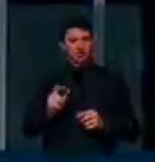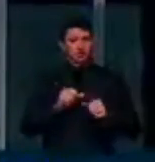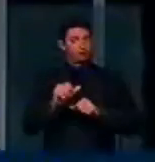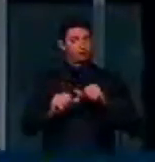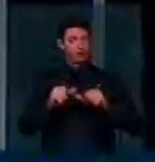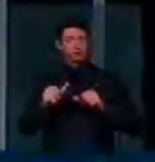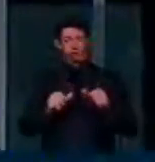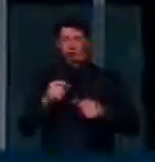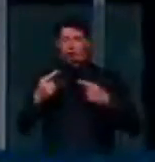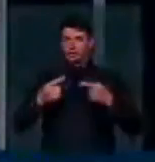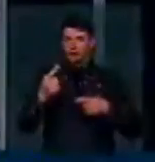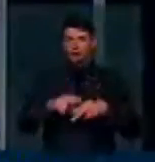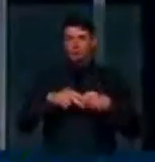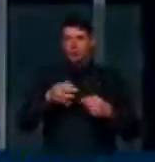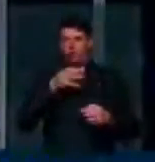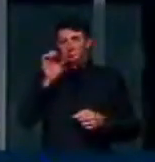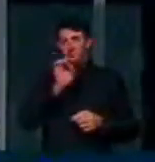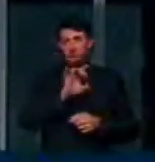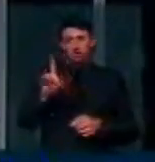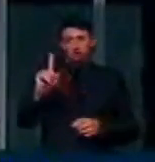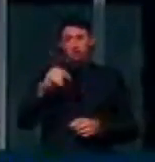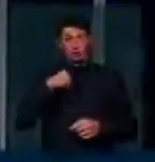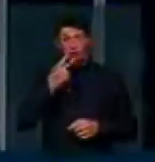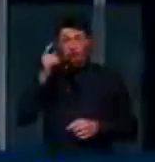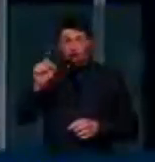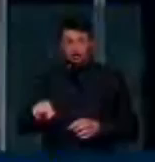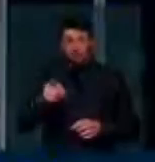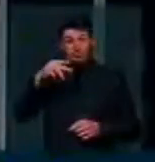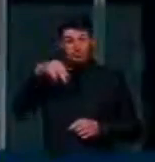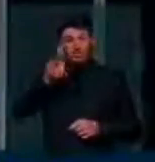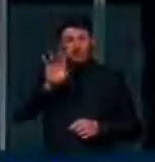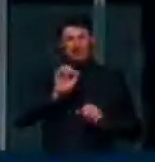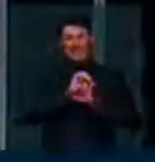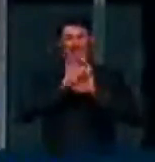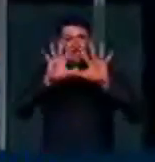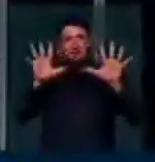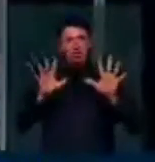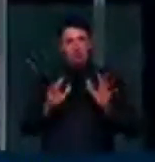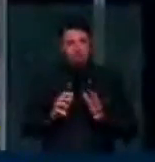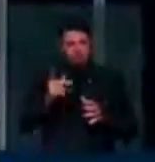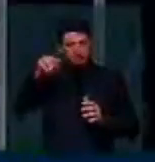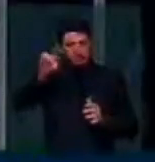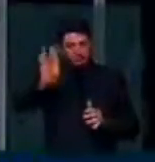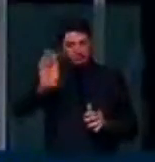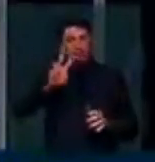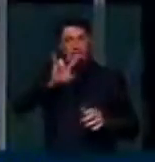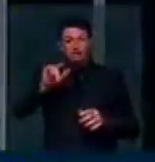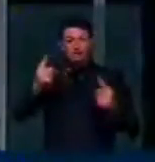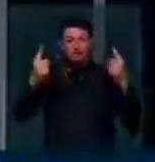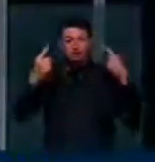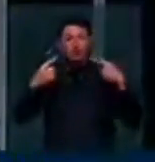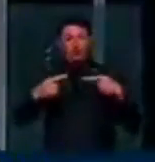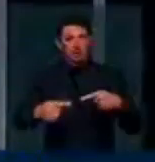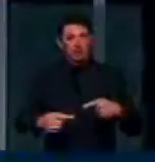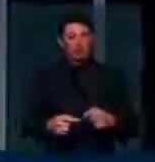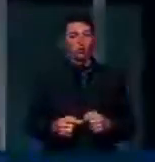das posições de cada um. O que eu falei da posição do PMDB é muito claro. PMDB ficará contra os pontos que